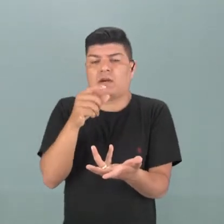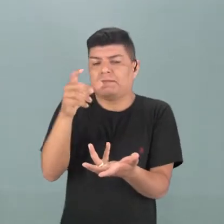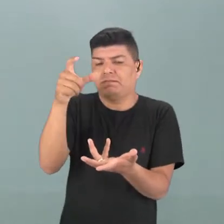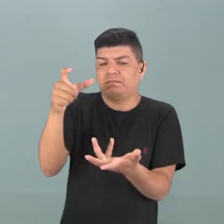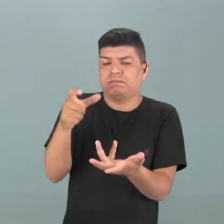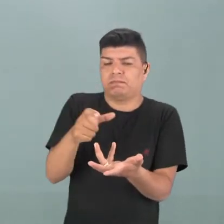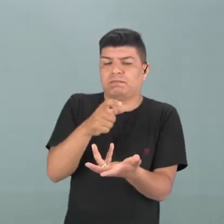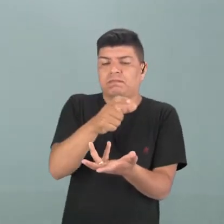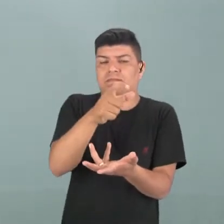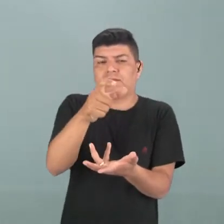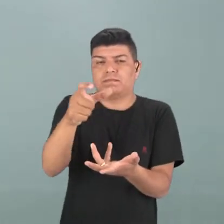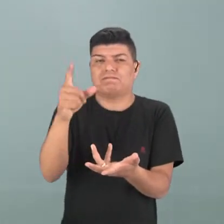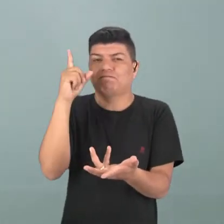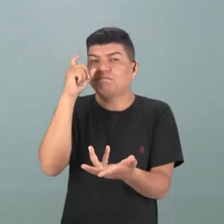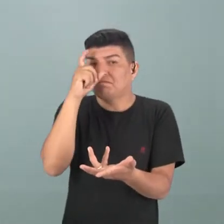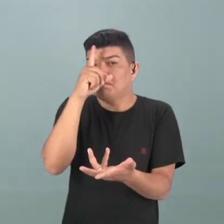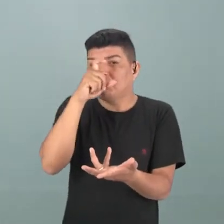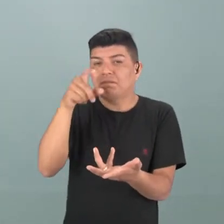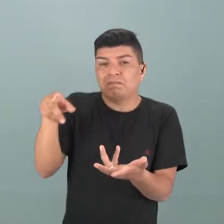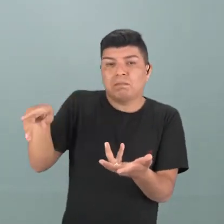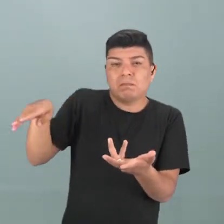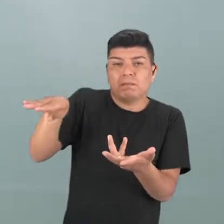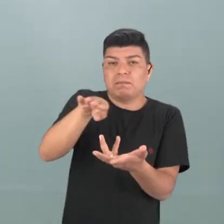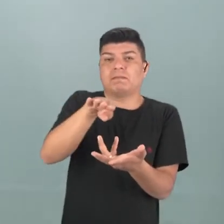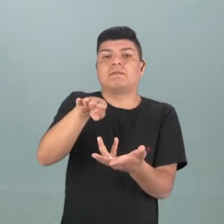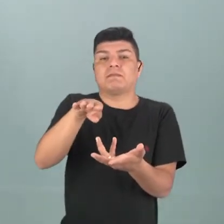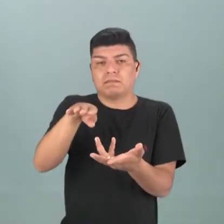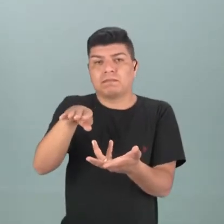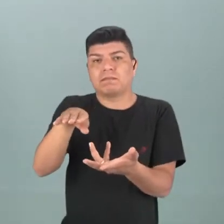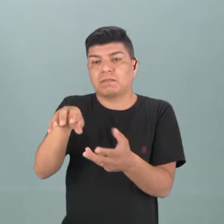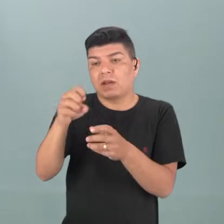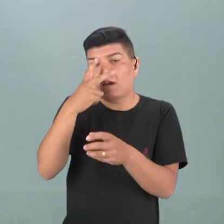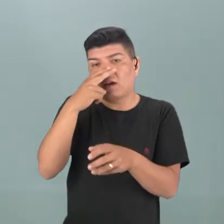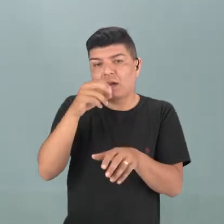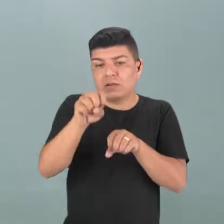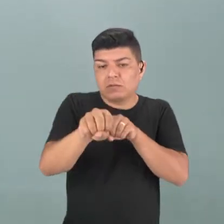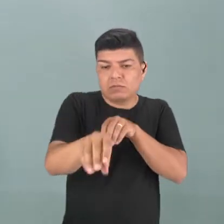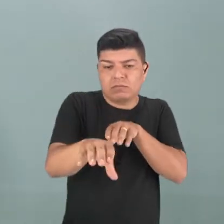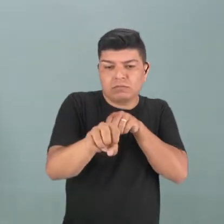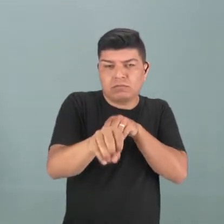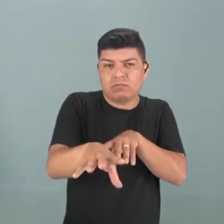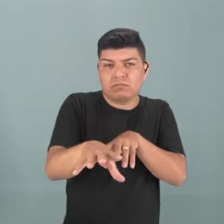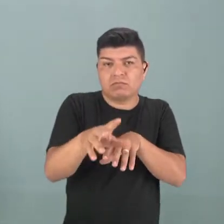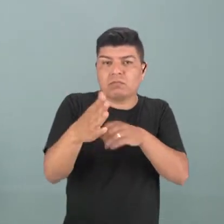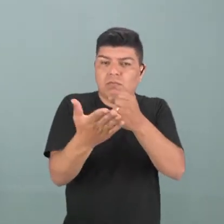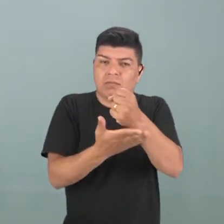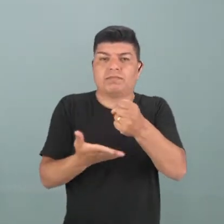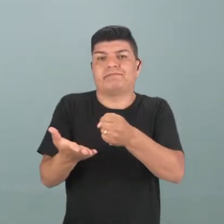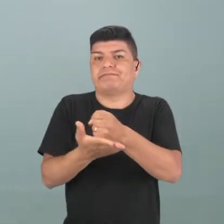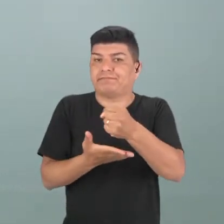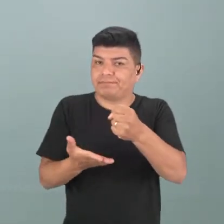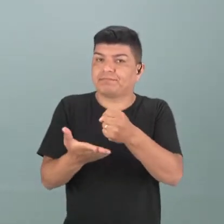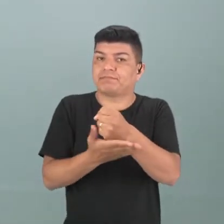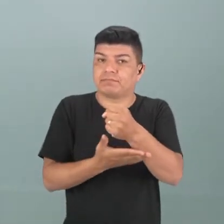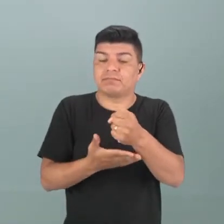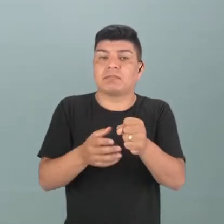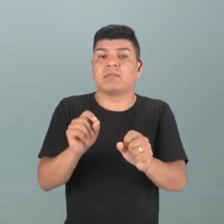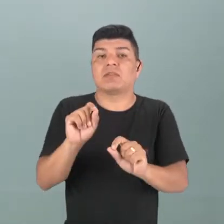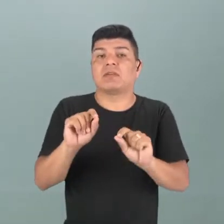daquele lugar de difícil acesso, onde o ensino muitas vezes é aquele ensino bem básico,